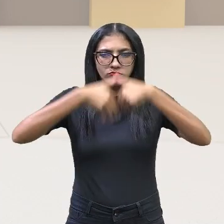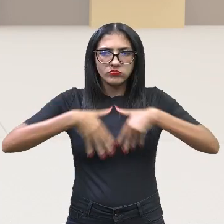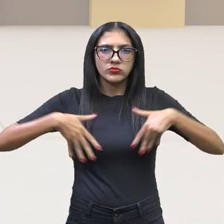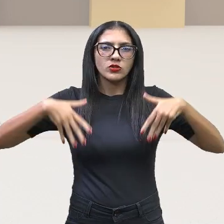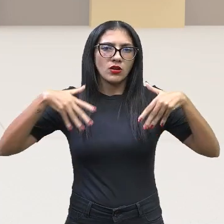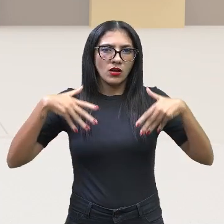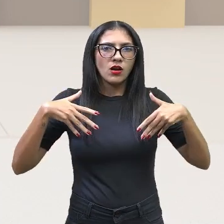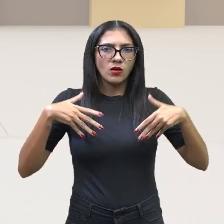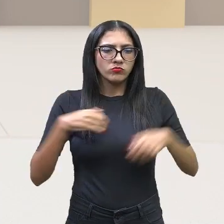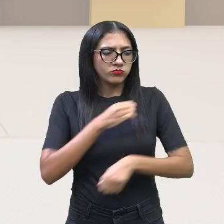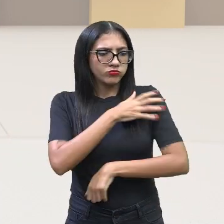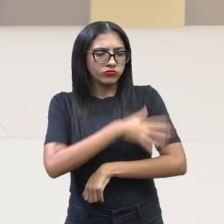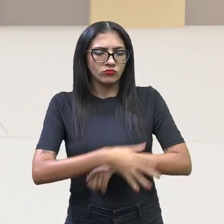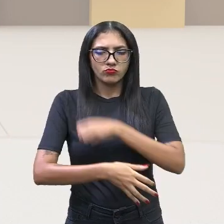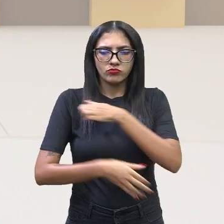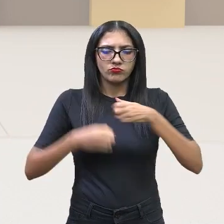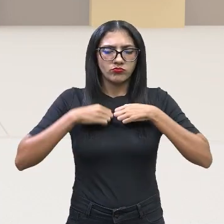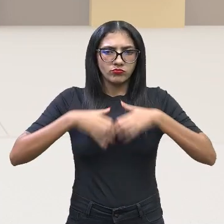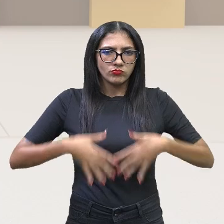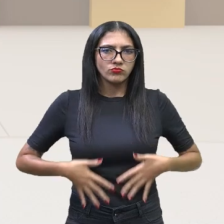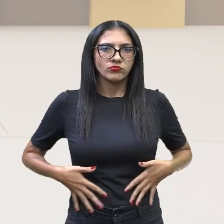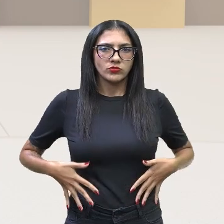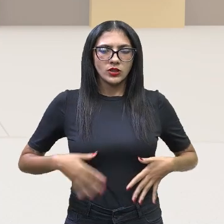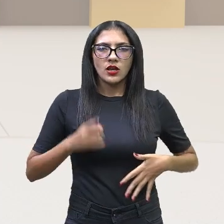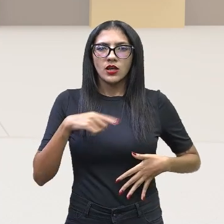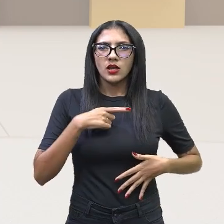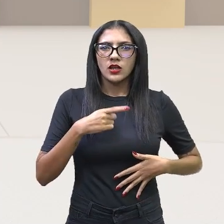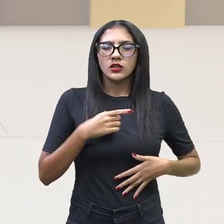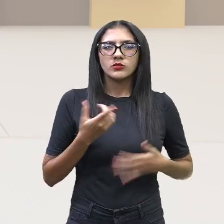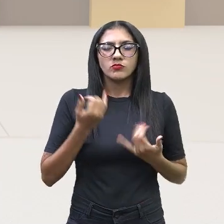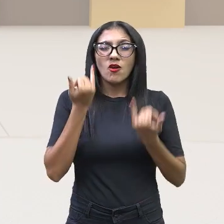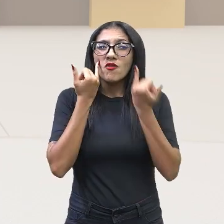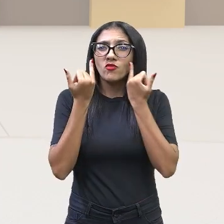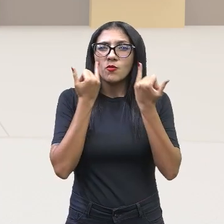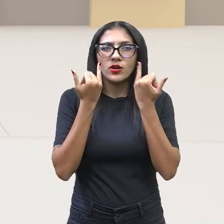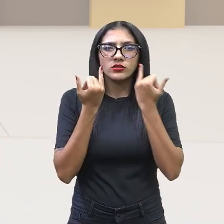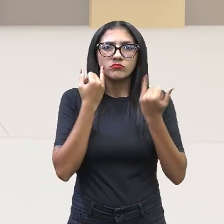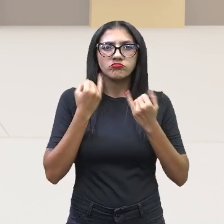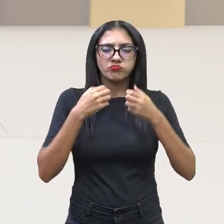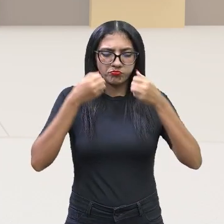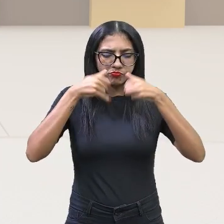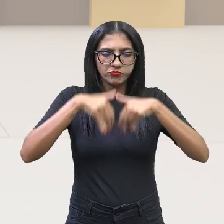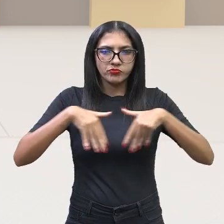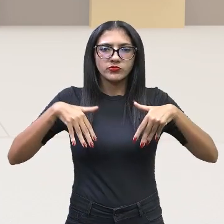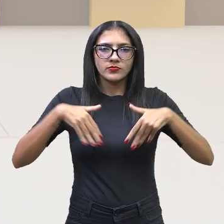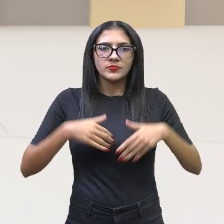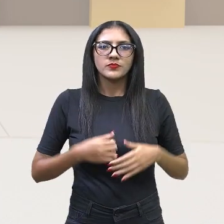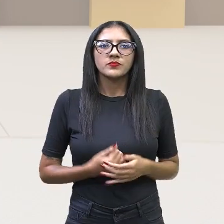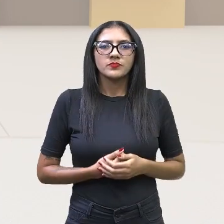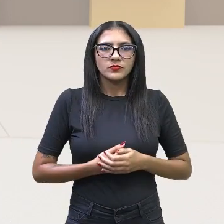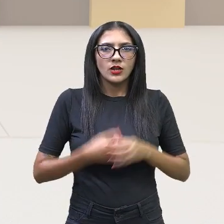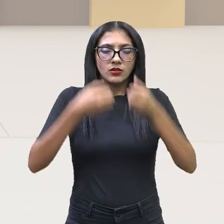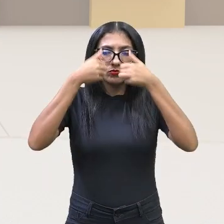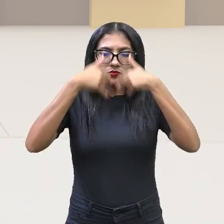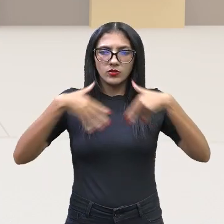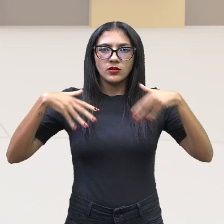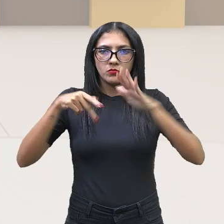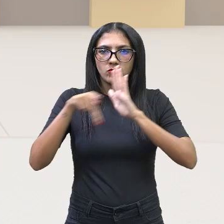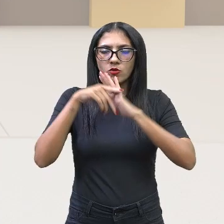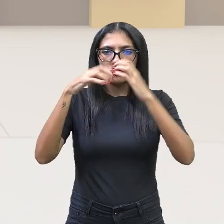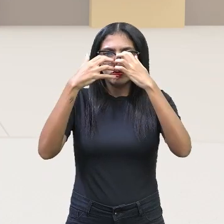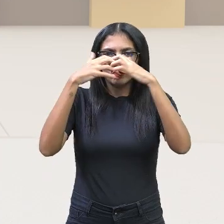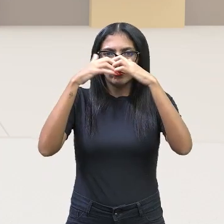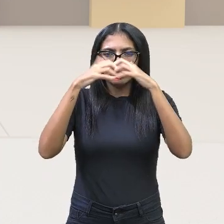em toda parte do nosso corpo humano, porque ele transmite informações. Tanto transmite diretamente do cérebro, como